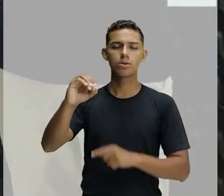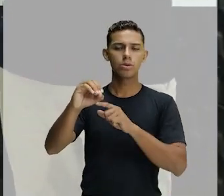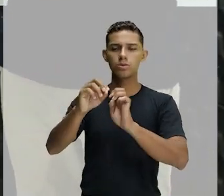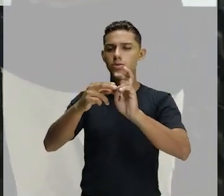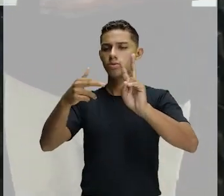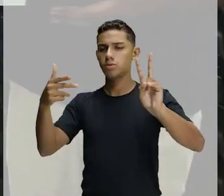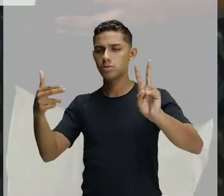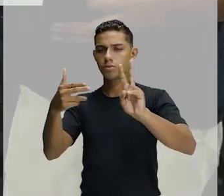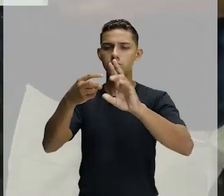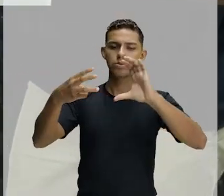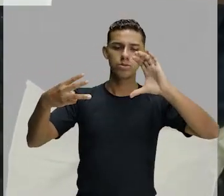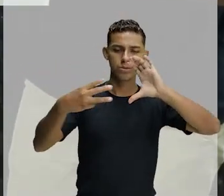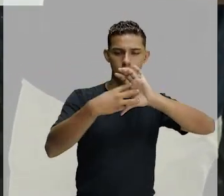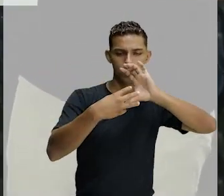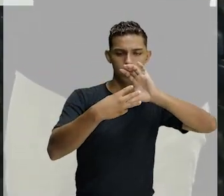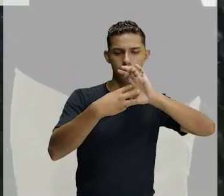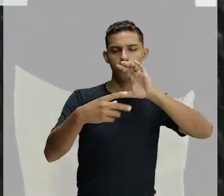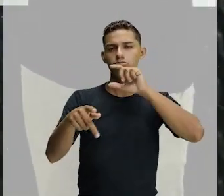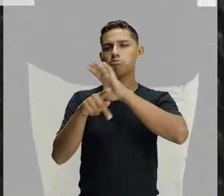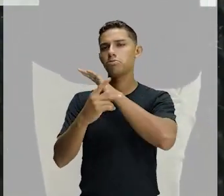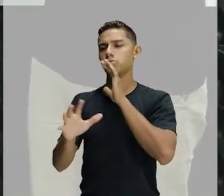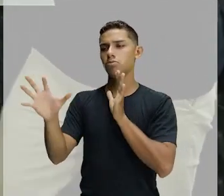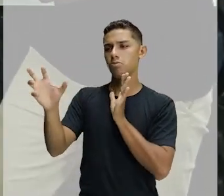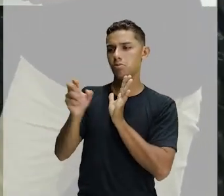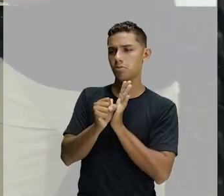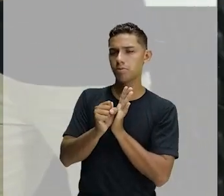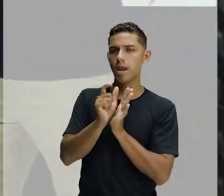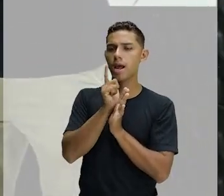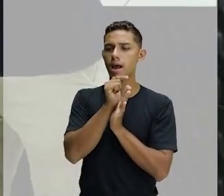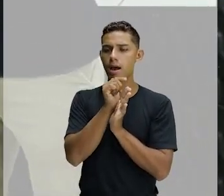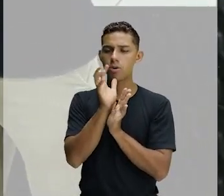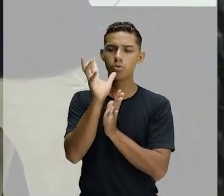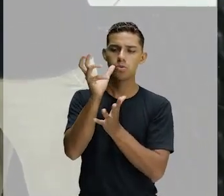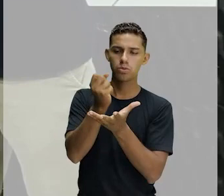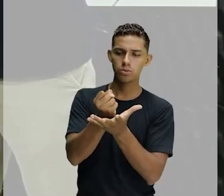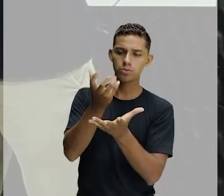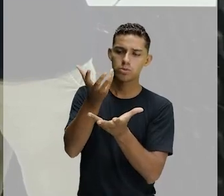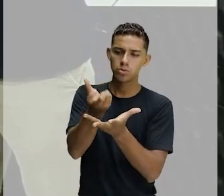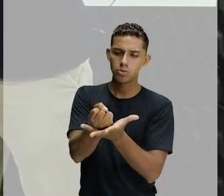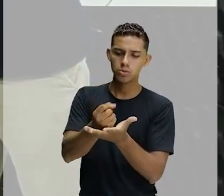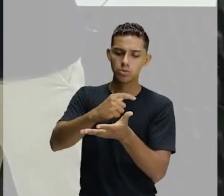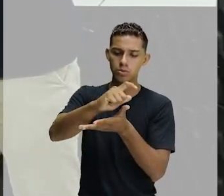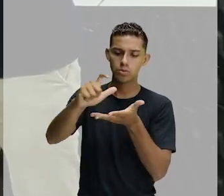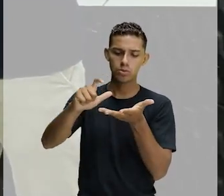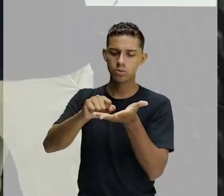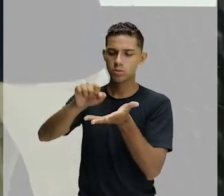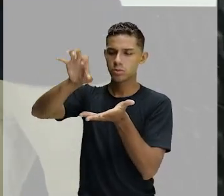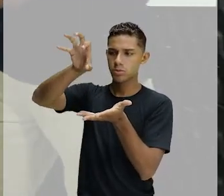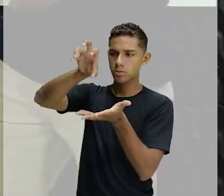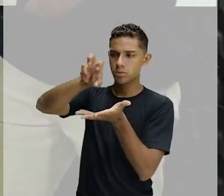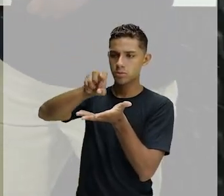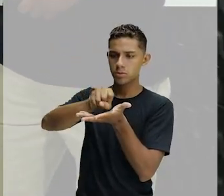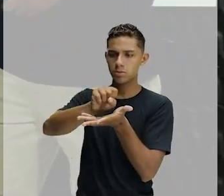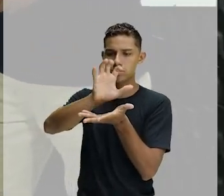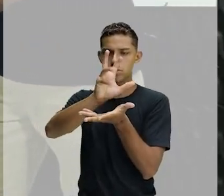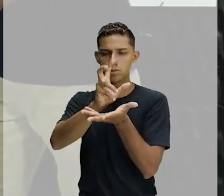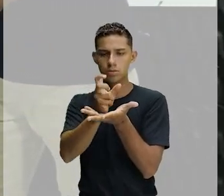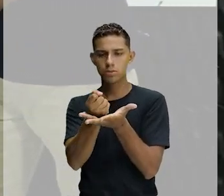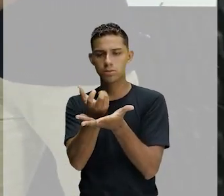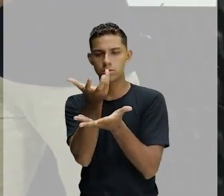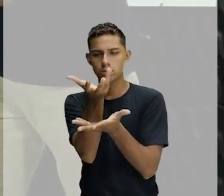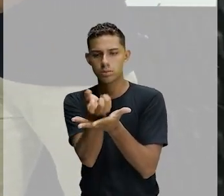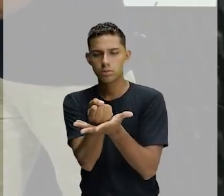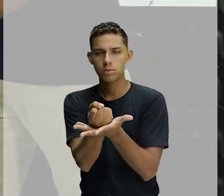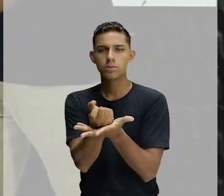de poder atrair a água. E eu tenho também o nitrogênio e o fósforo, muito importantes